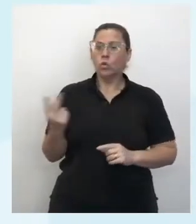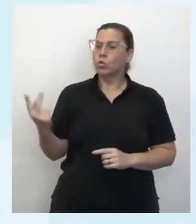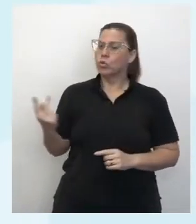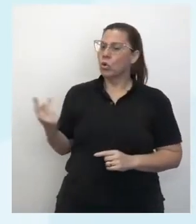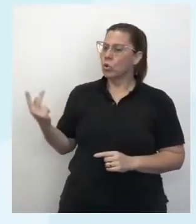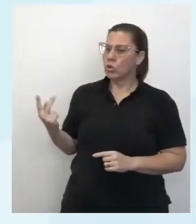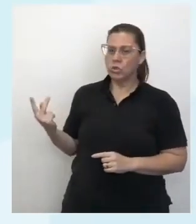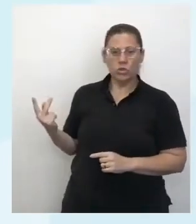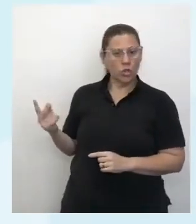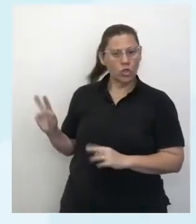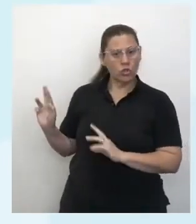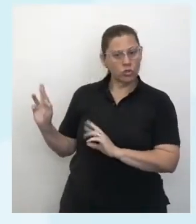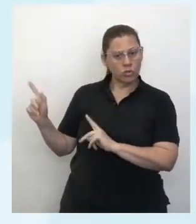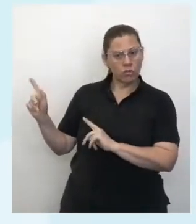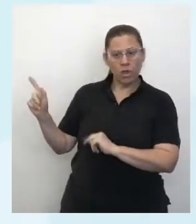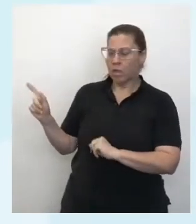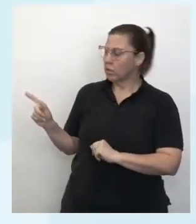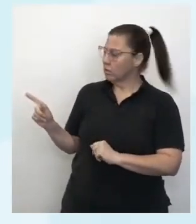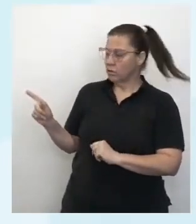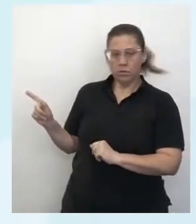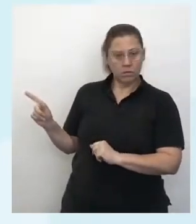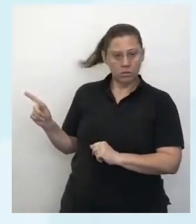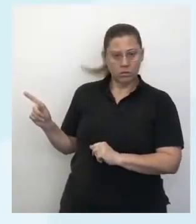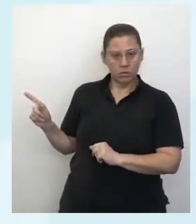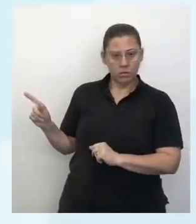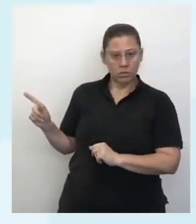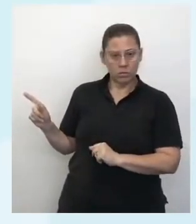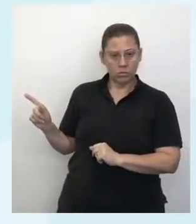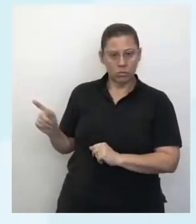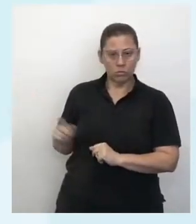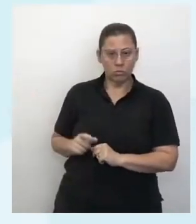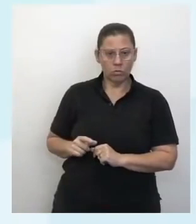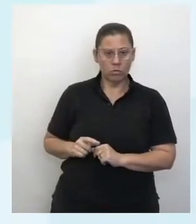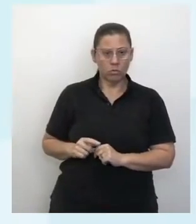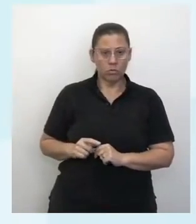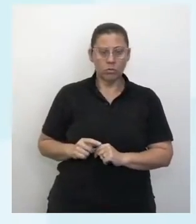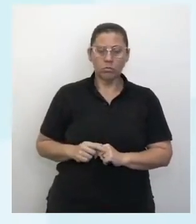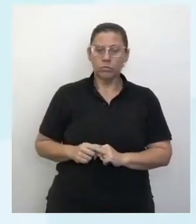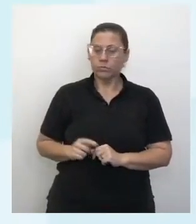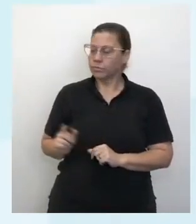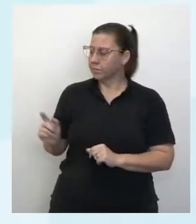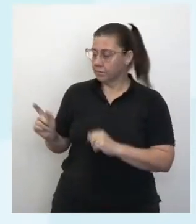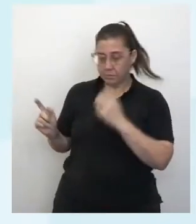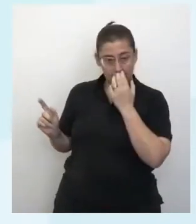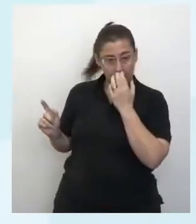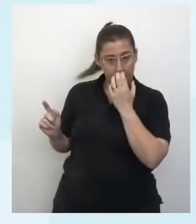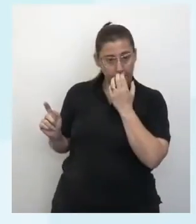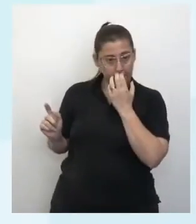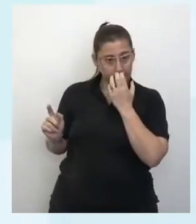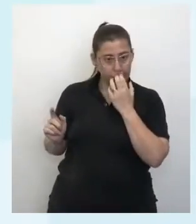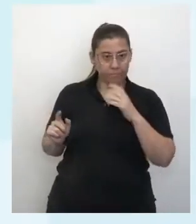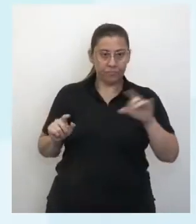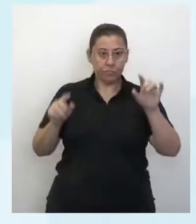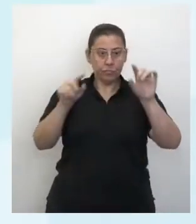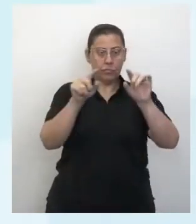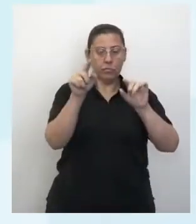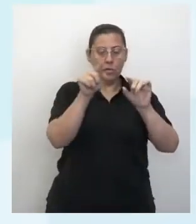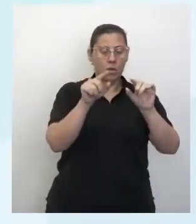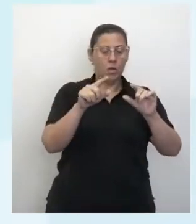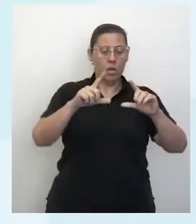do outro. Esse daqui, ó, tem todos os angulinhos aqui, né? Agudos, pequenininhos, fininhos. Esse aqui tem um angulão,